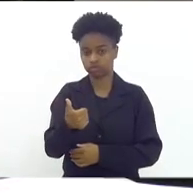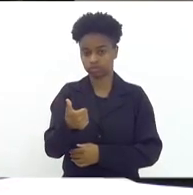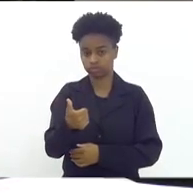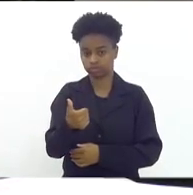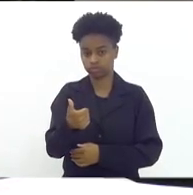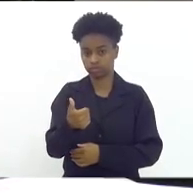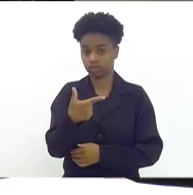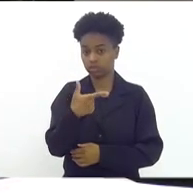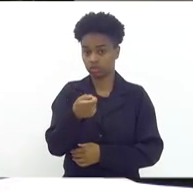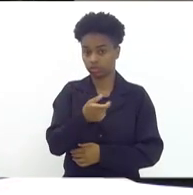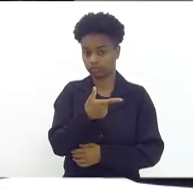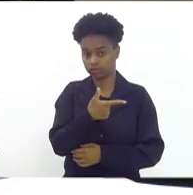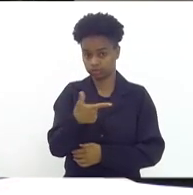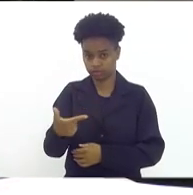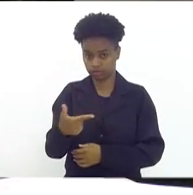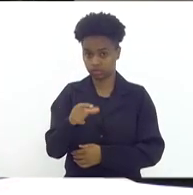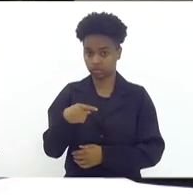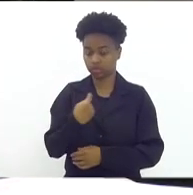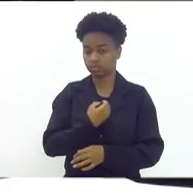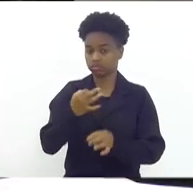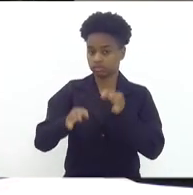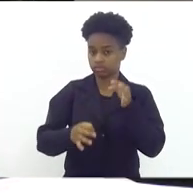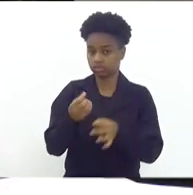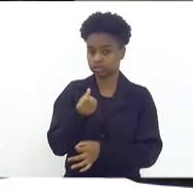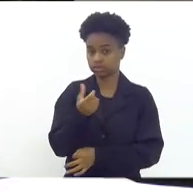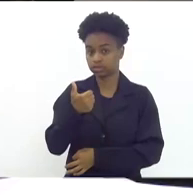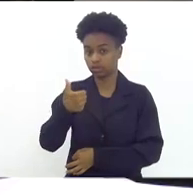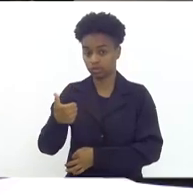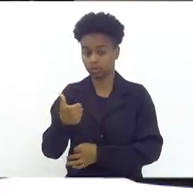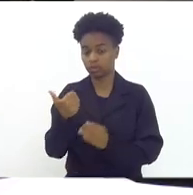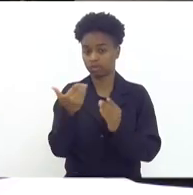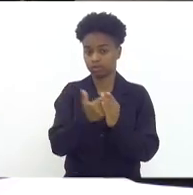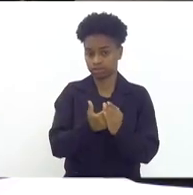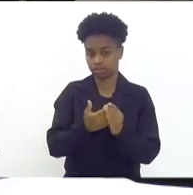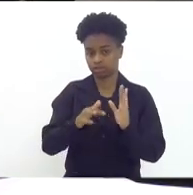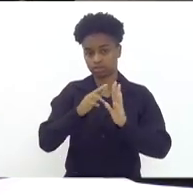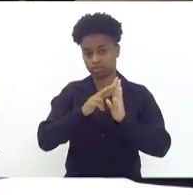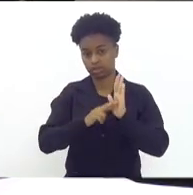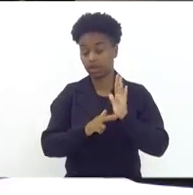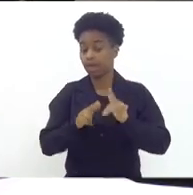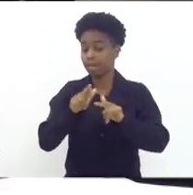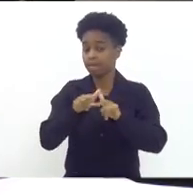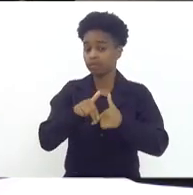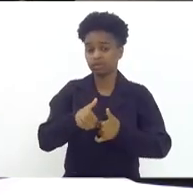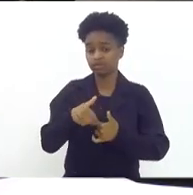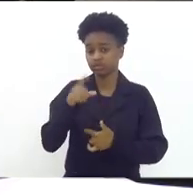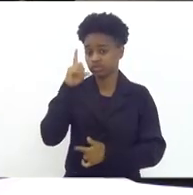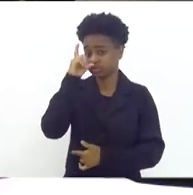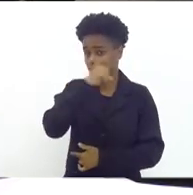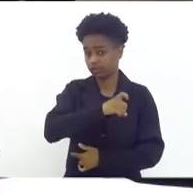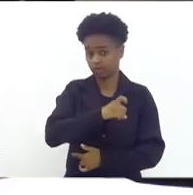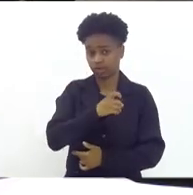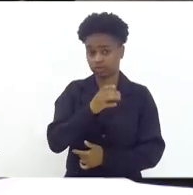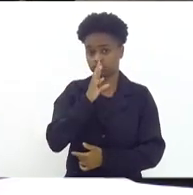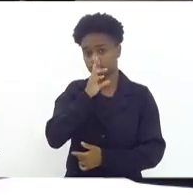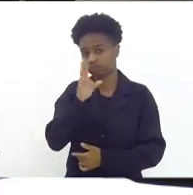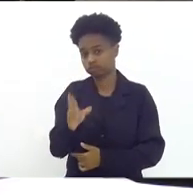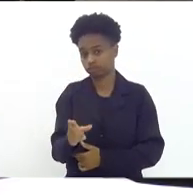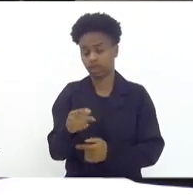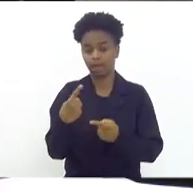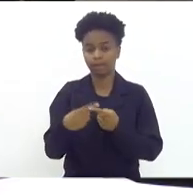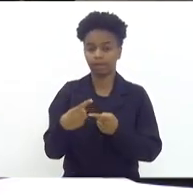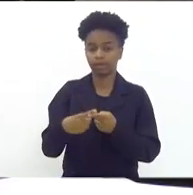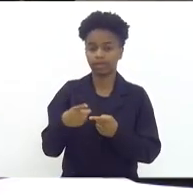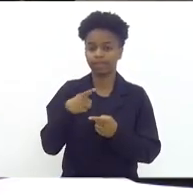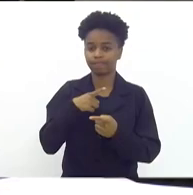2022 nós jogamos 61 processos regulatórios por isso que é difícil fazer a resposta essa pergunta porque